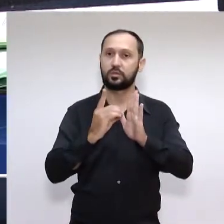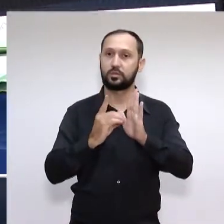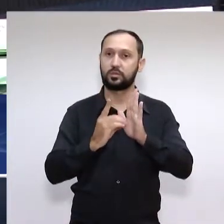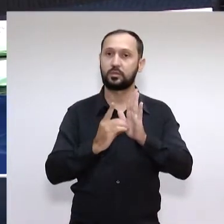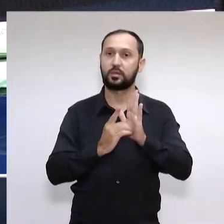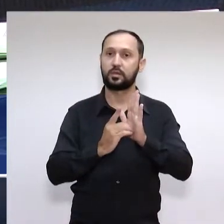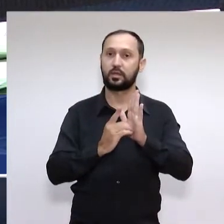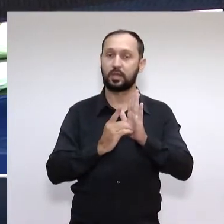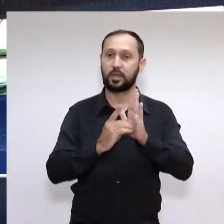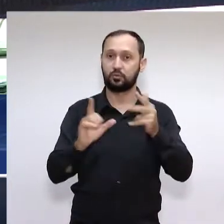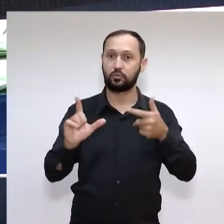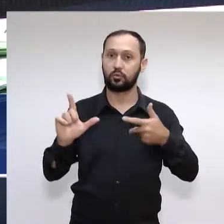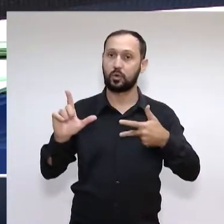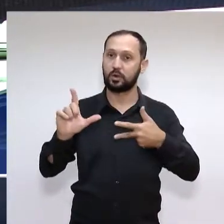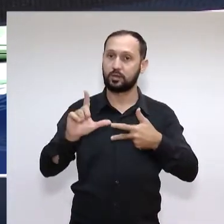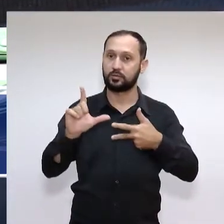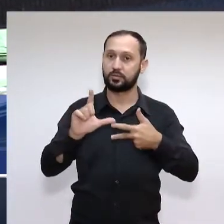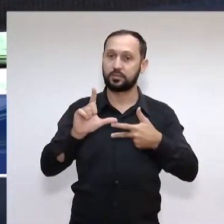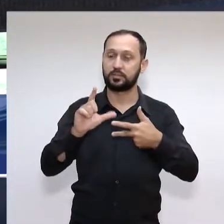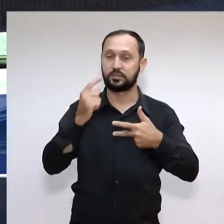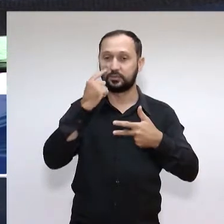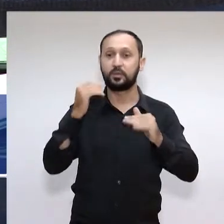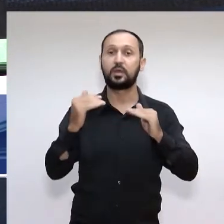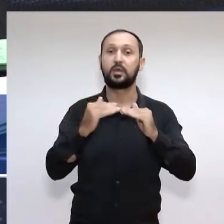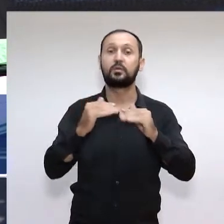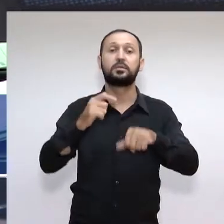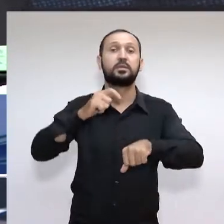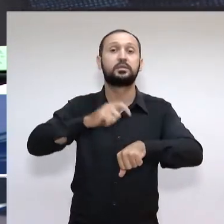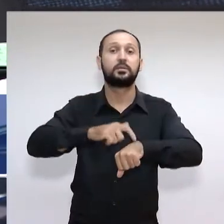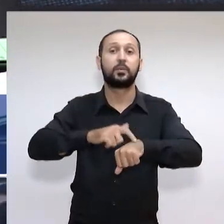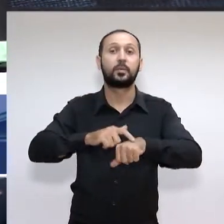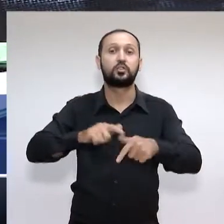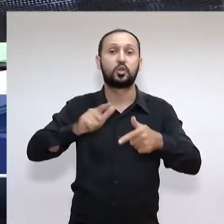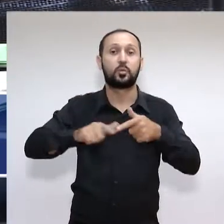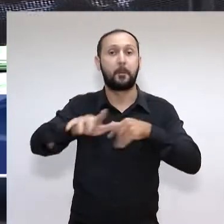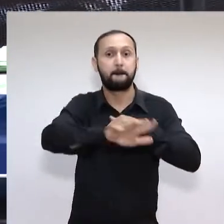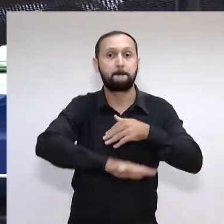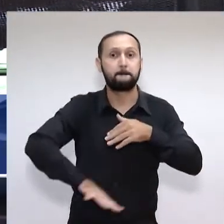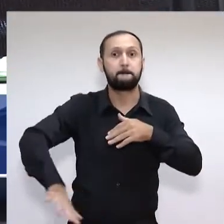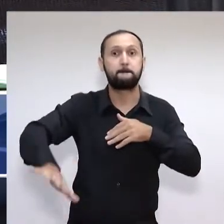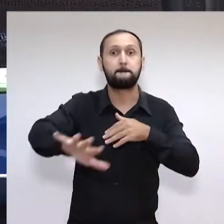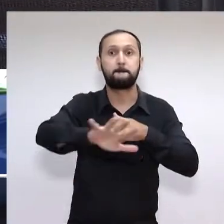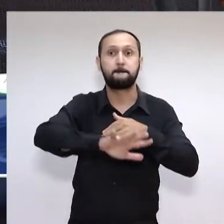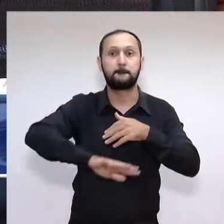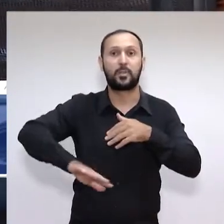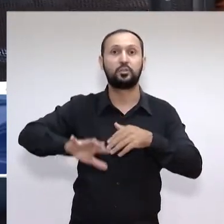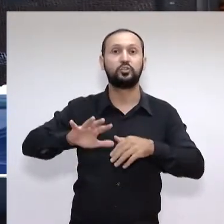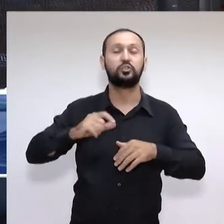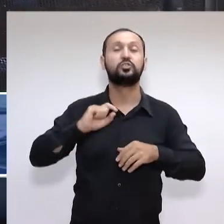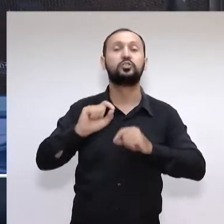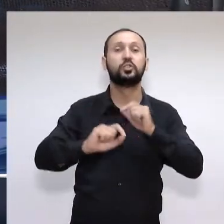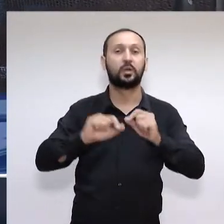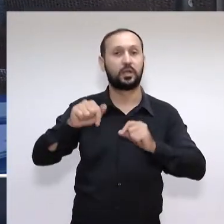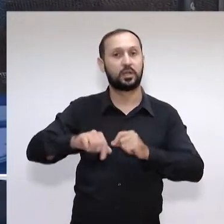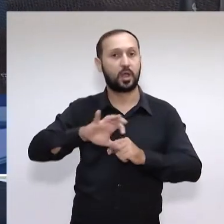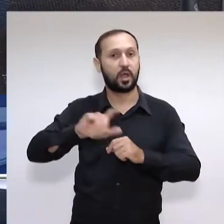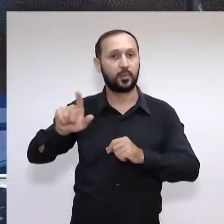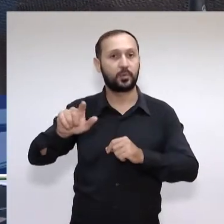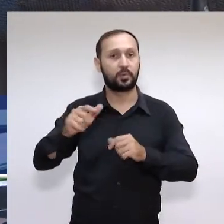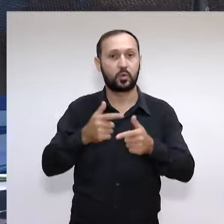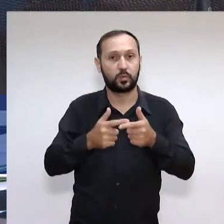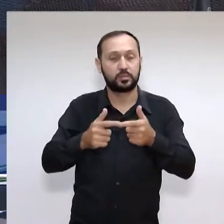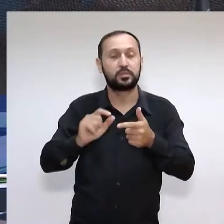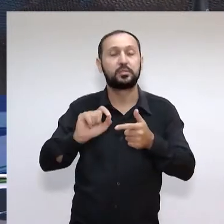decreto legislativo que reconhece oficialmente o estado de calamidade pública em Campo Grande em decorrência